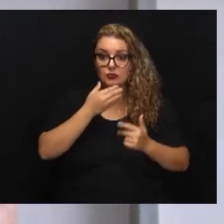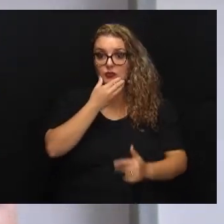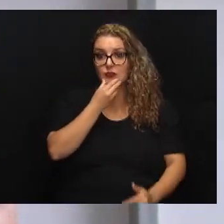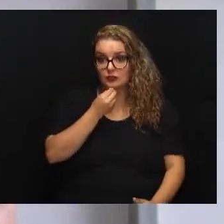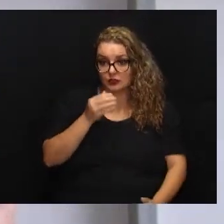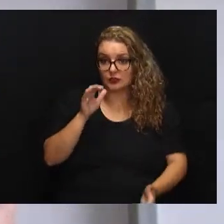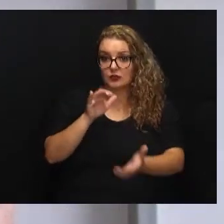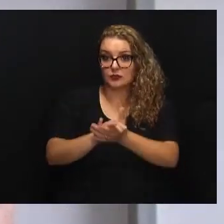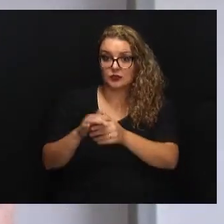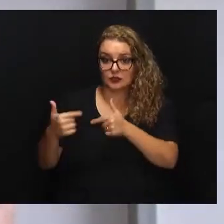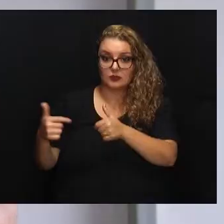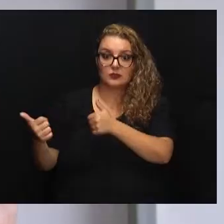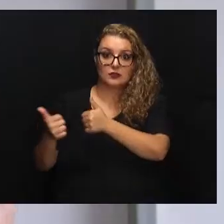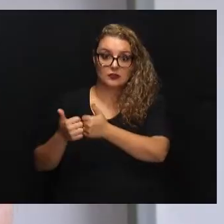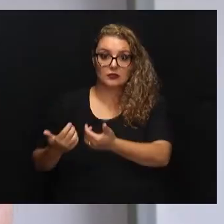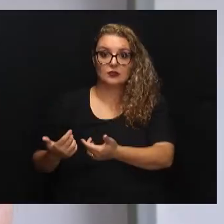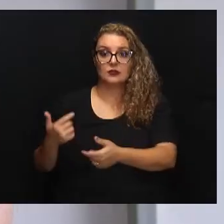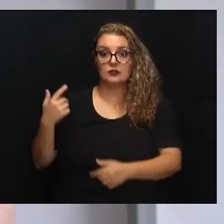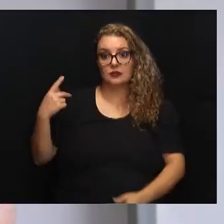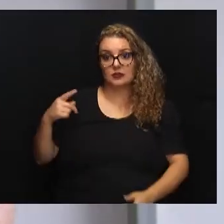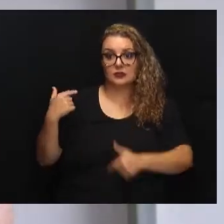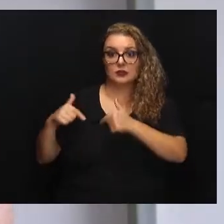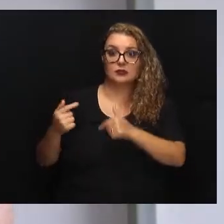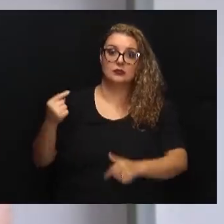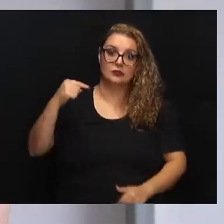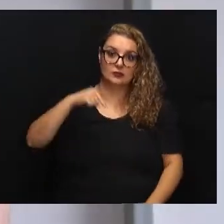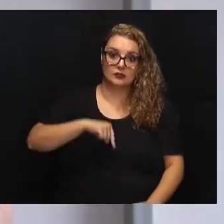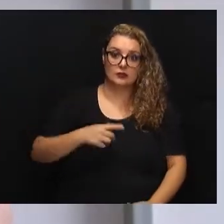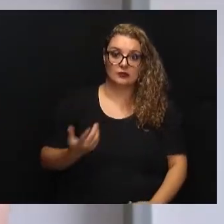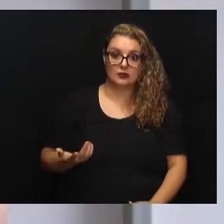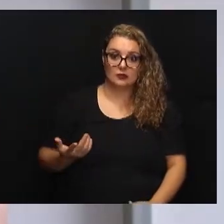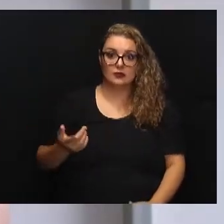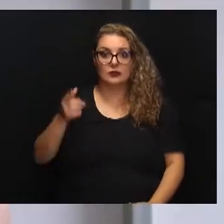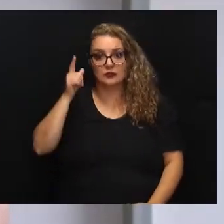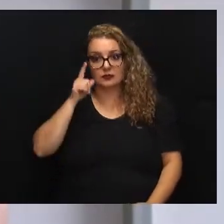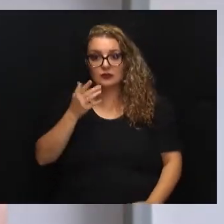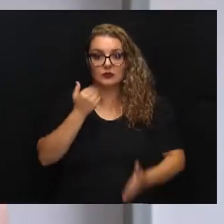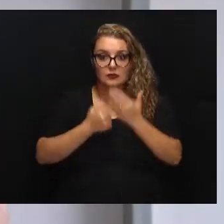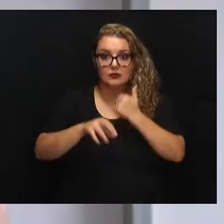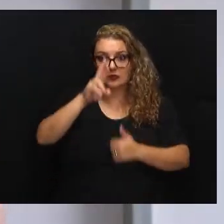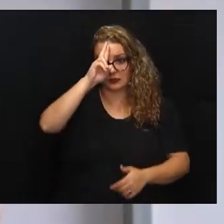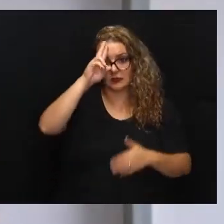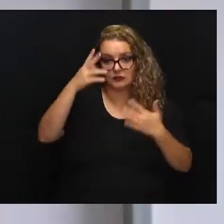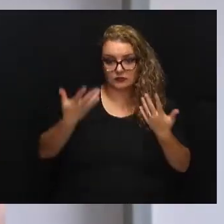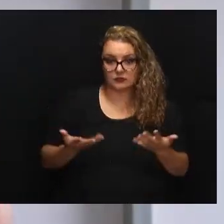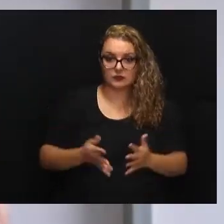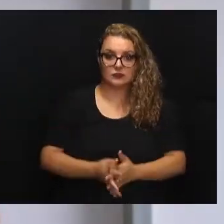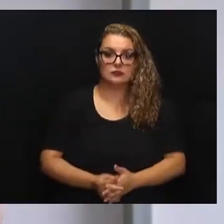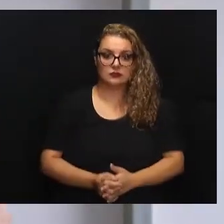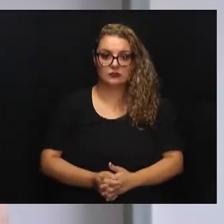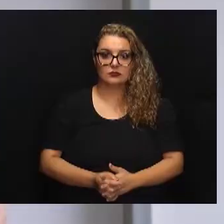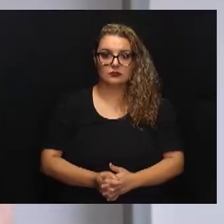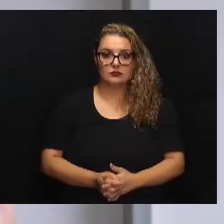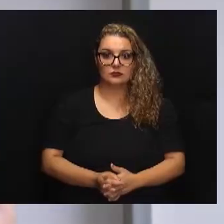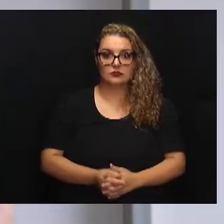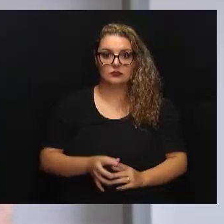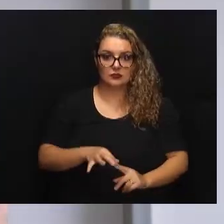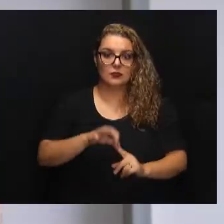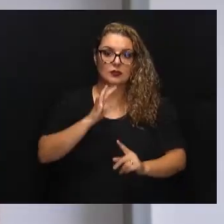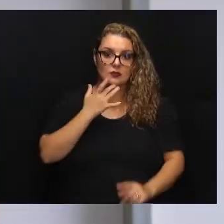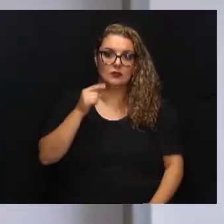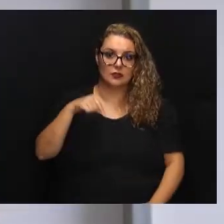muito tranquilo. Meu marido trabalha aqui ao lado também, então enquanto ele está trabalhando eu venho e a gente consegue almoçar junto,